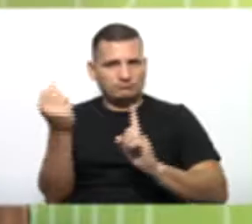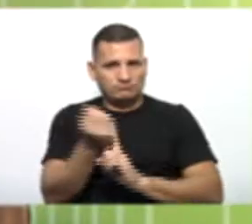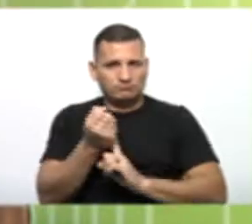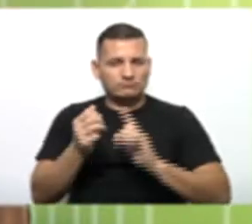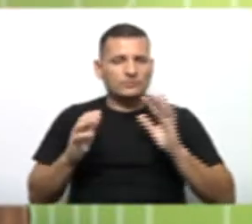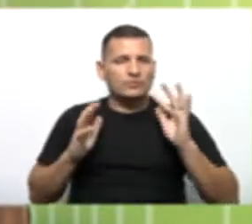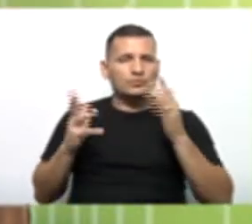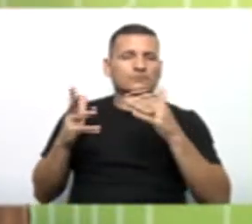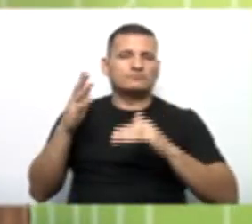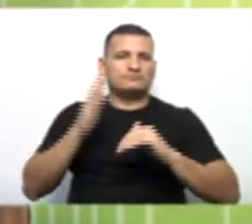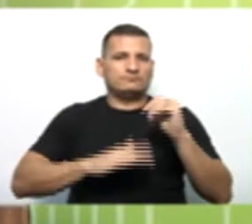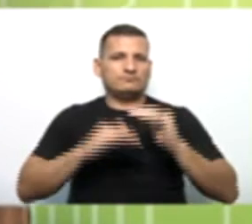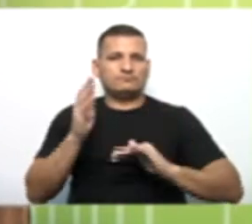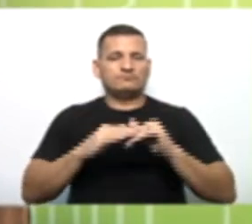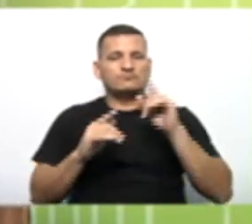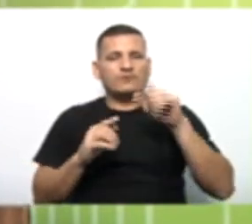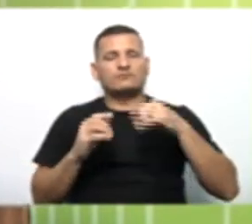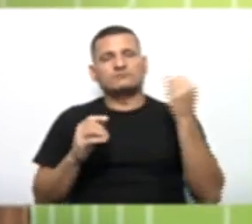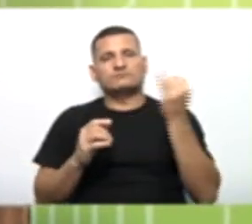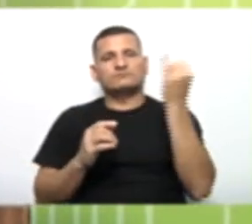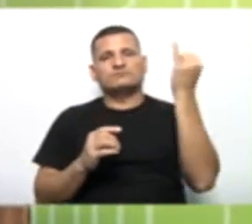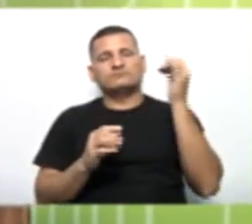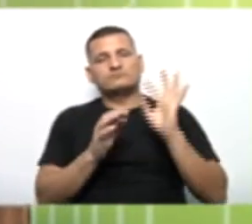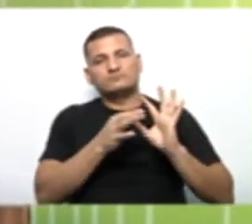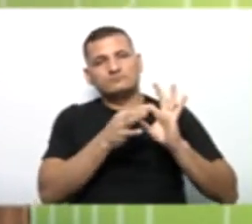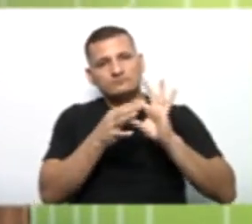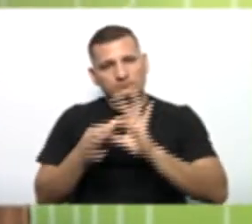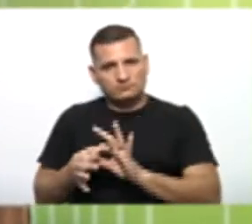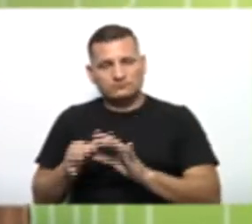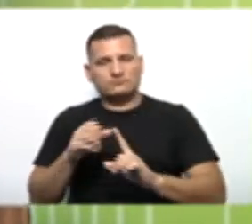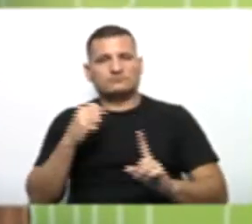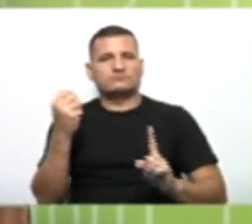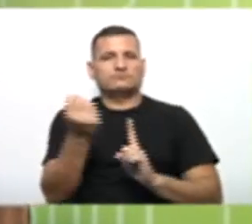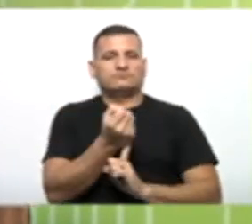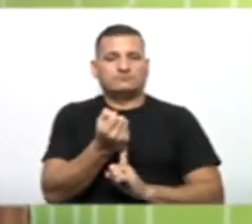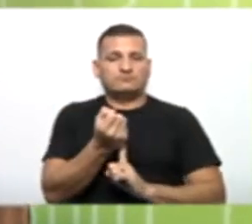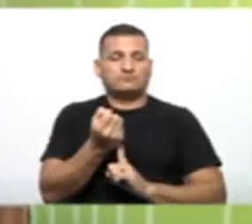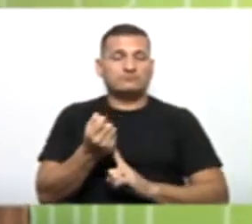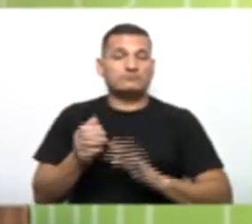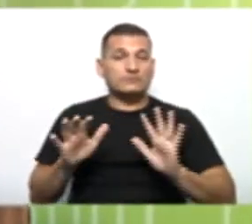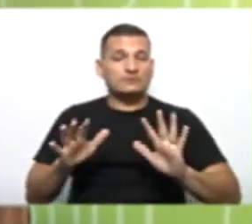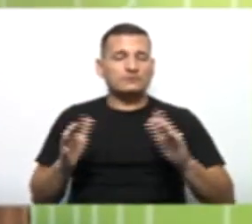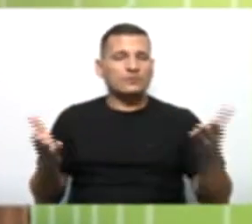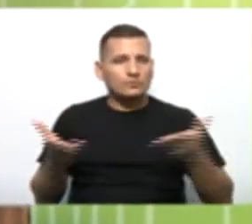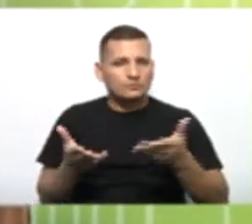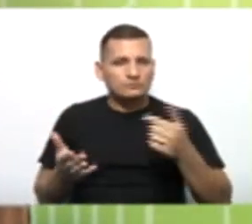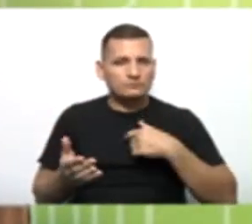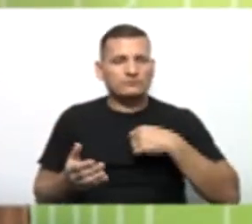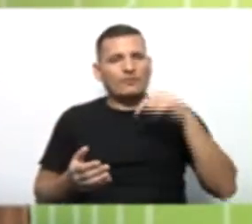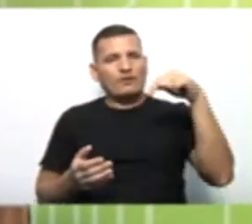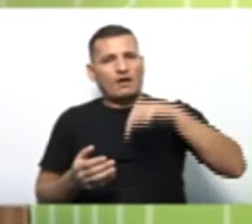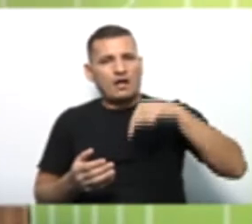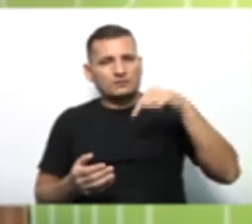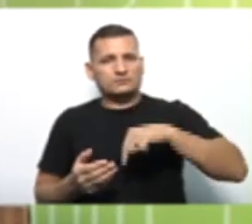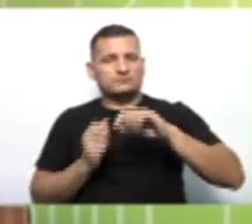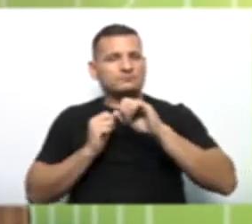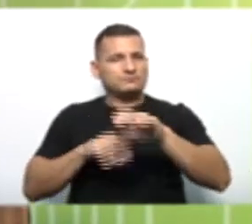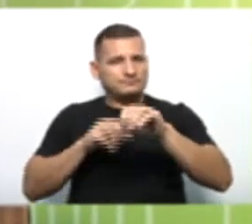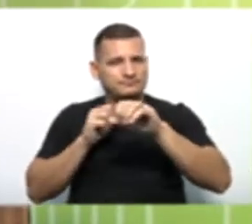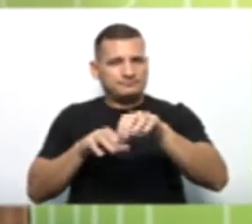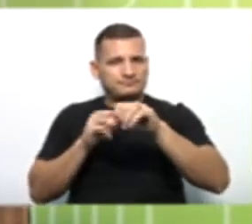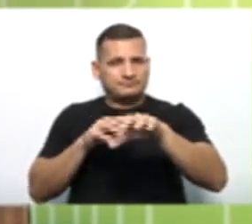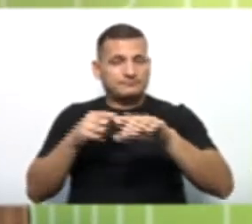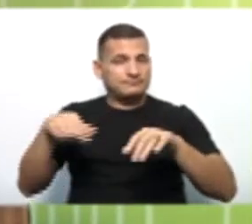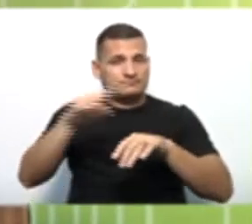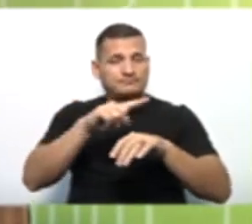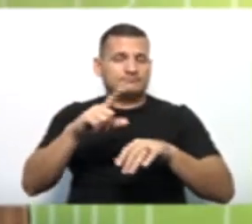essas profissões elas são importantes no contexto social para que eu possa hoje está aqui dando esta aula